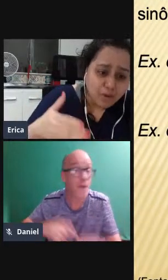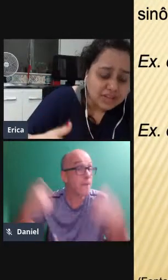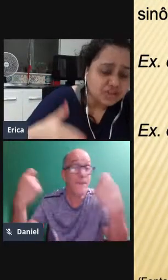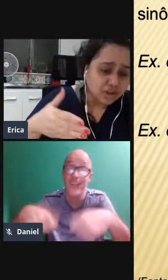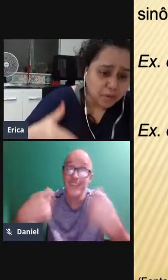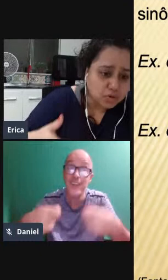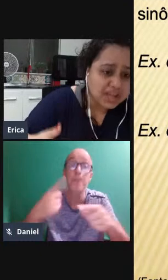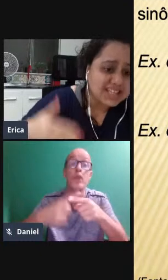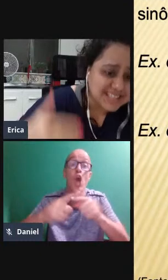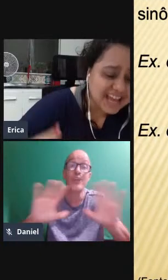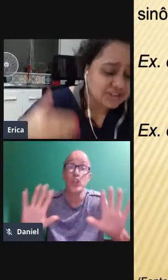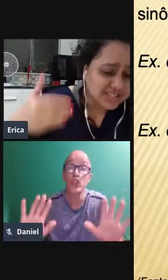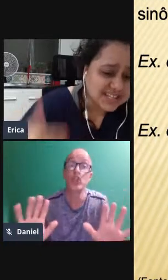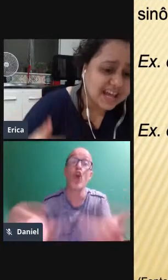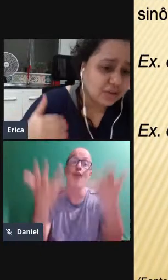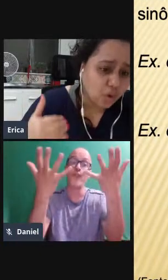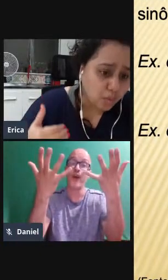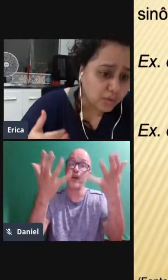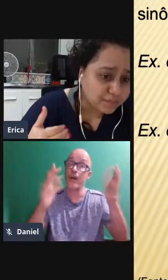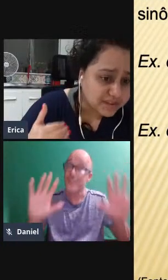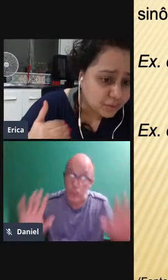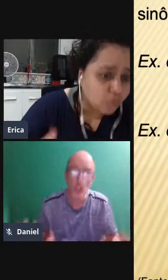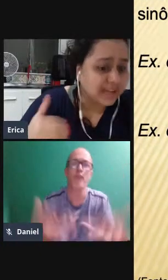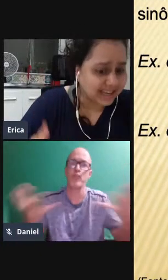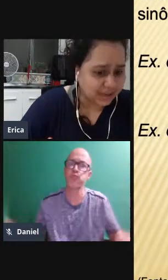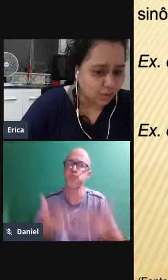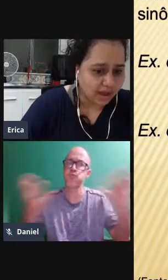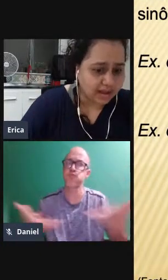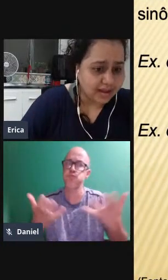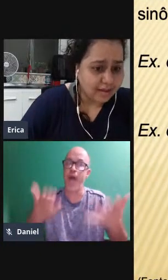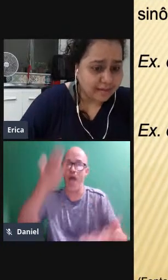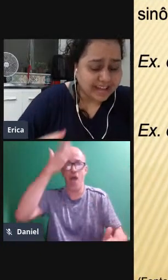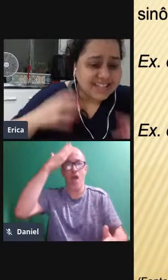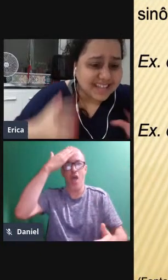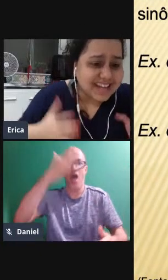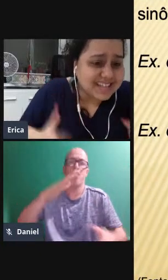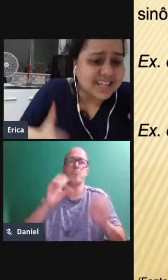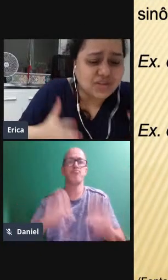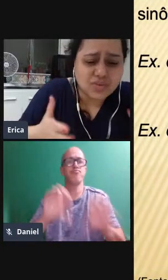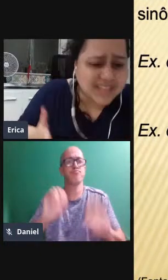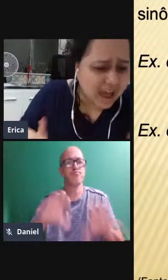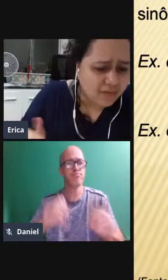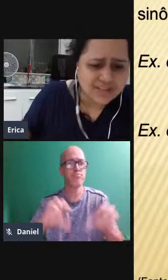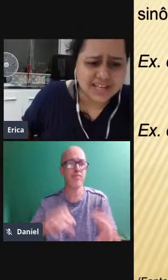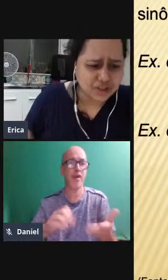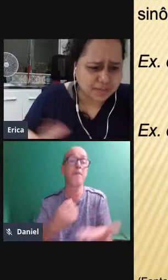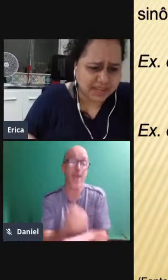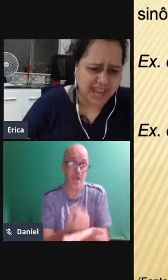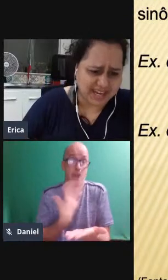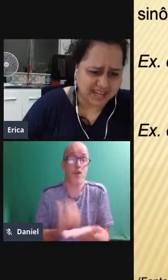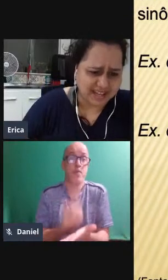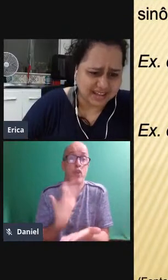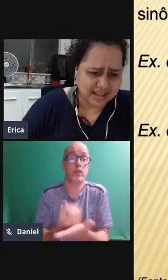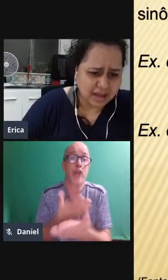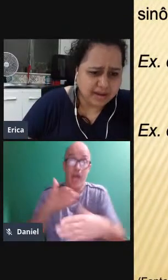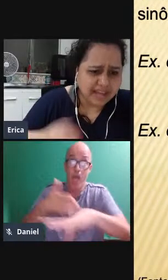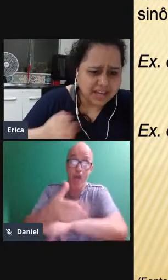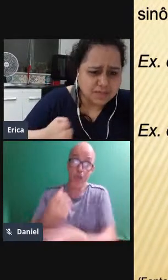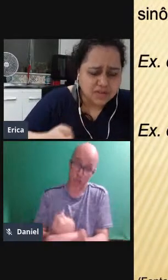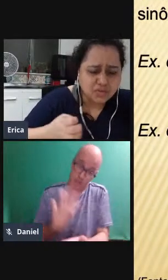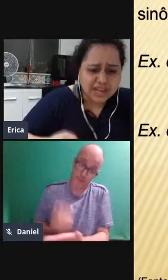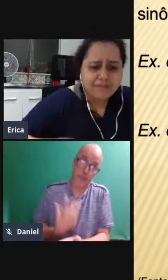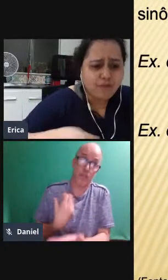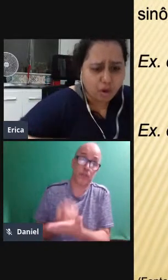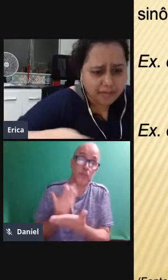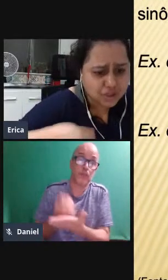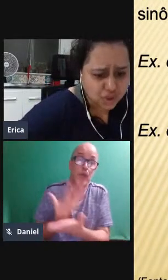é importante que o português seja ensinado como segunda língua, para que essas crianças sejam salvas desde pequena. Para que